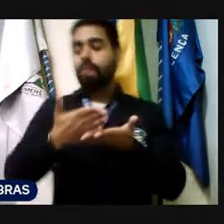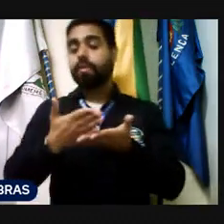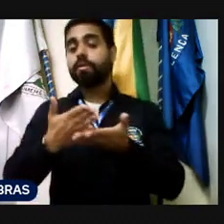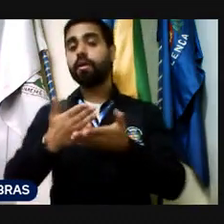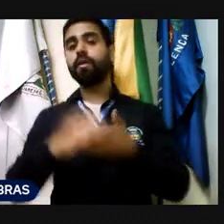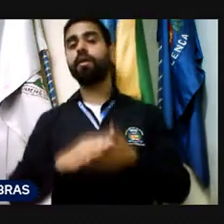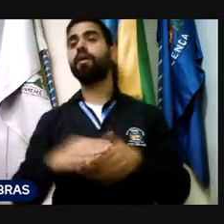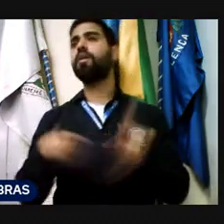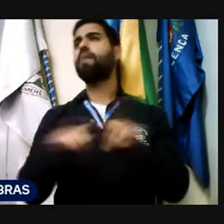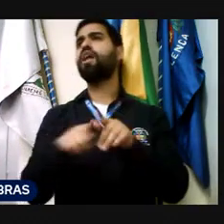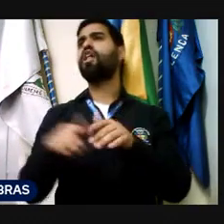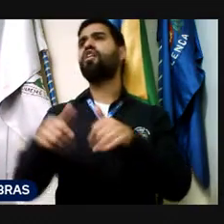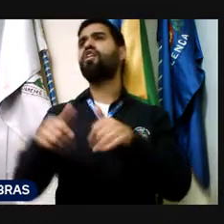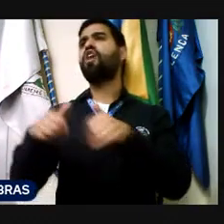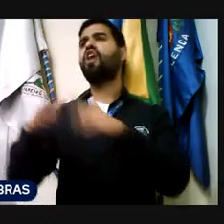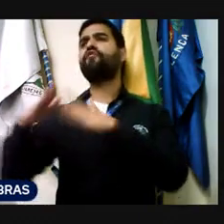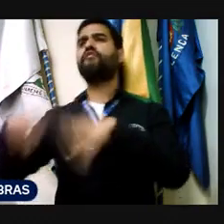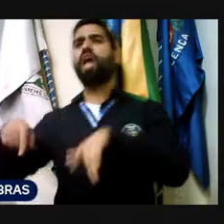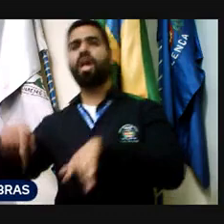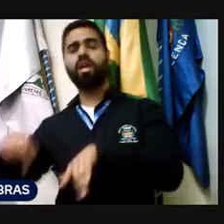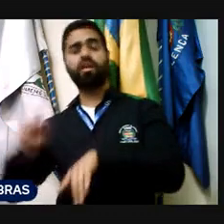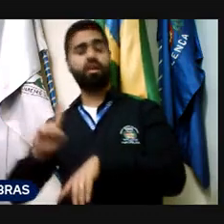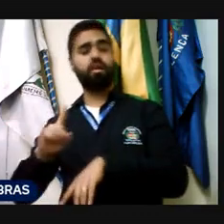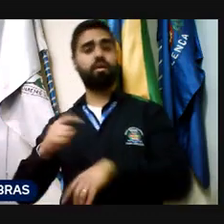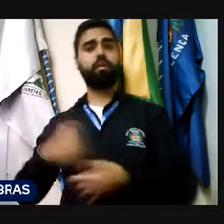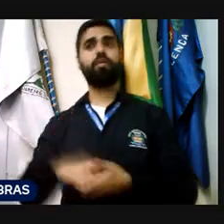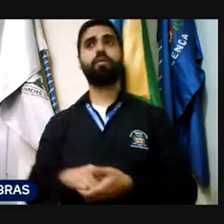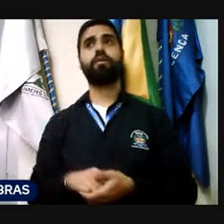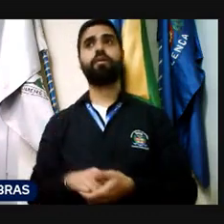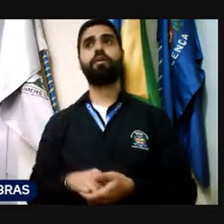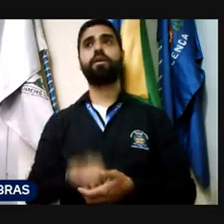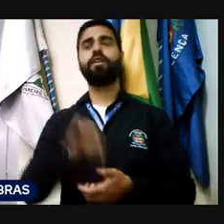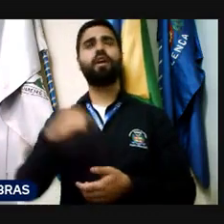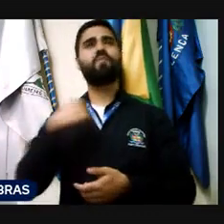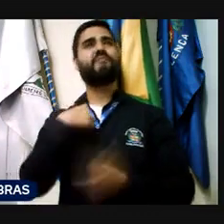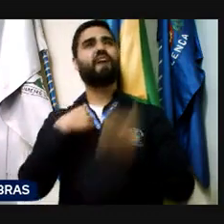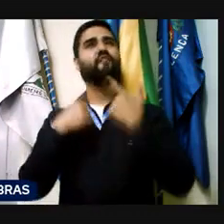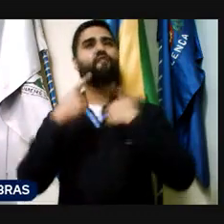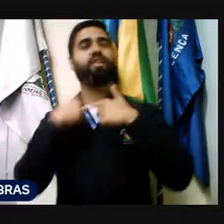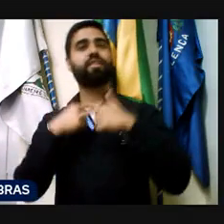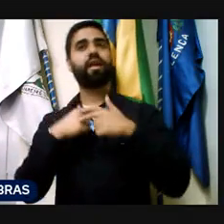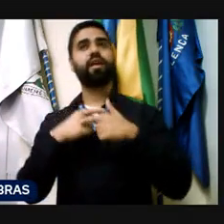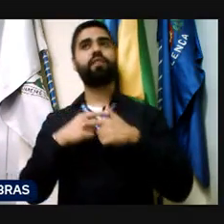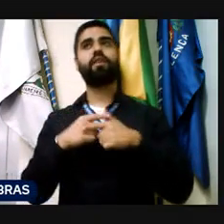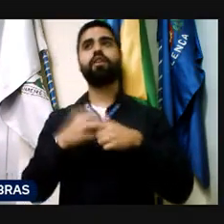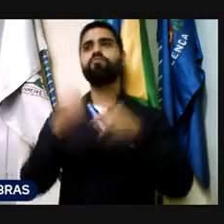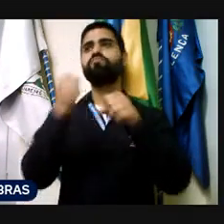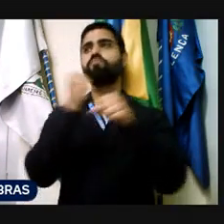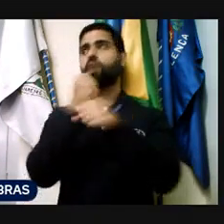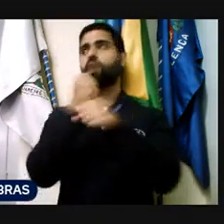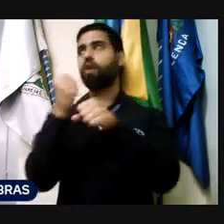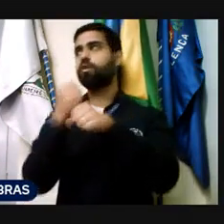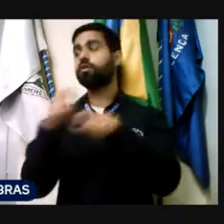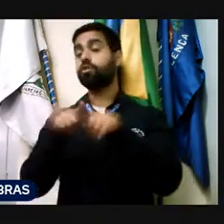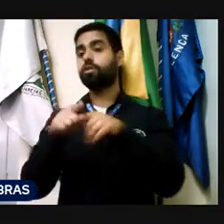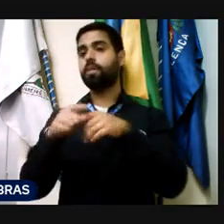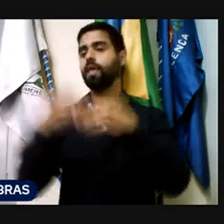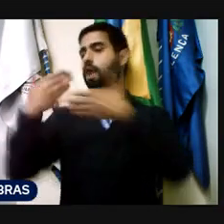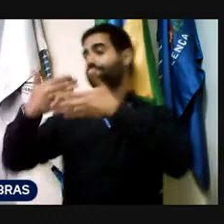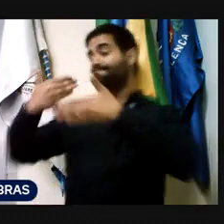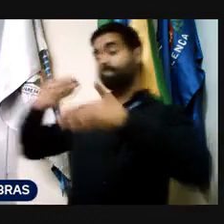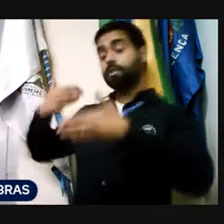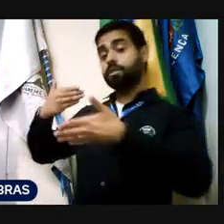não vamos ficar aqui. Se prevalecer o meu desejo, que era construído no